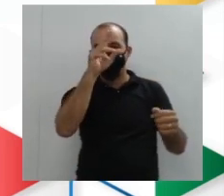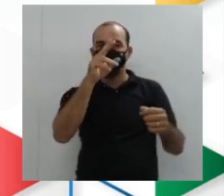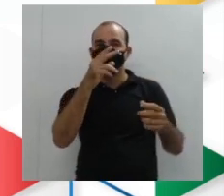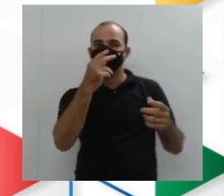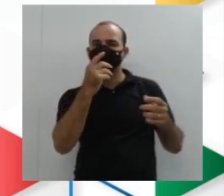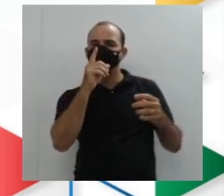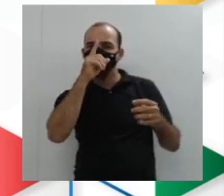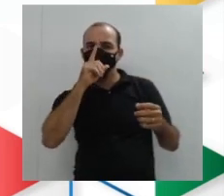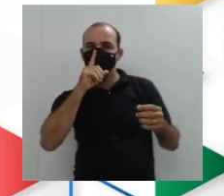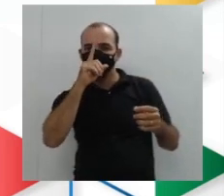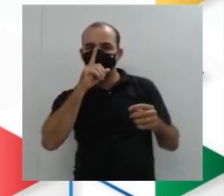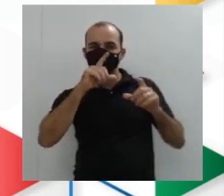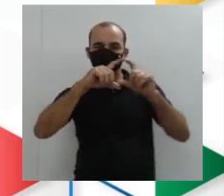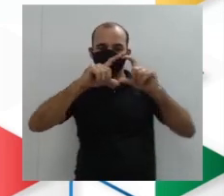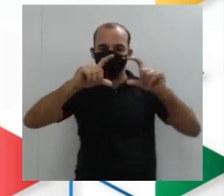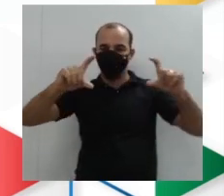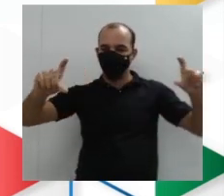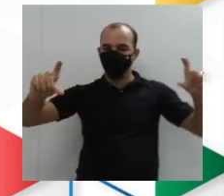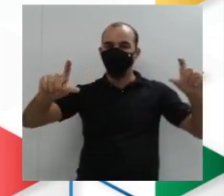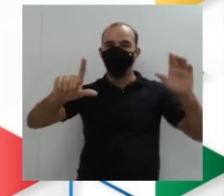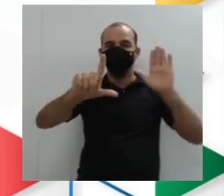alcoolizado. Então, isso aí é a